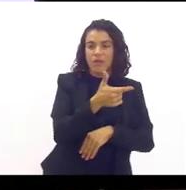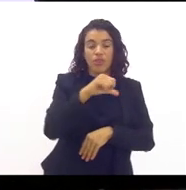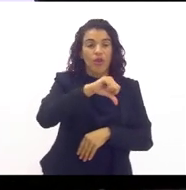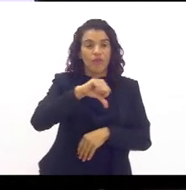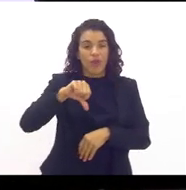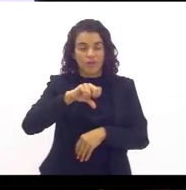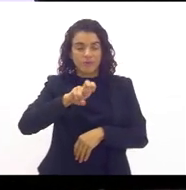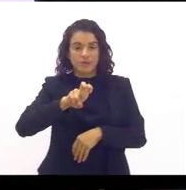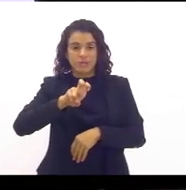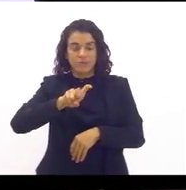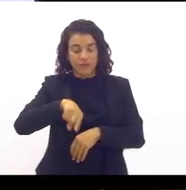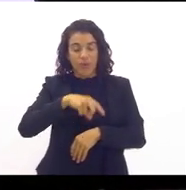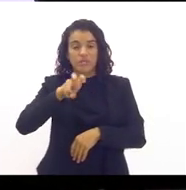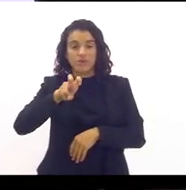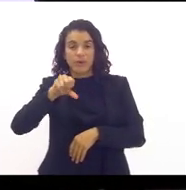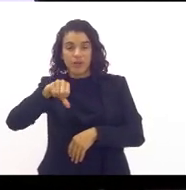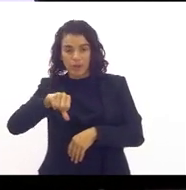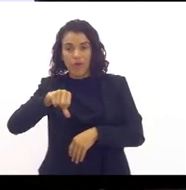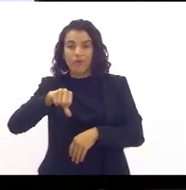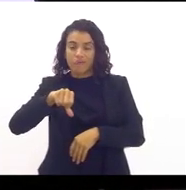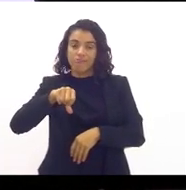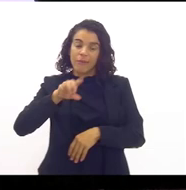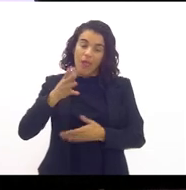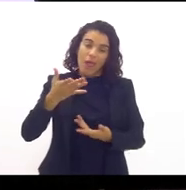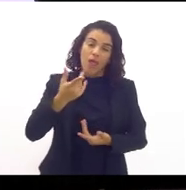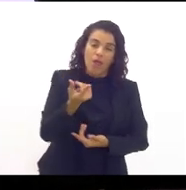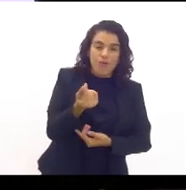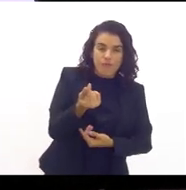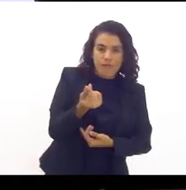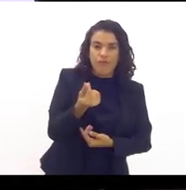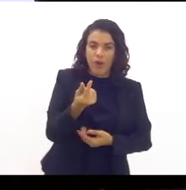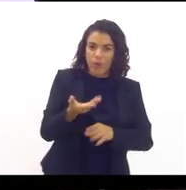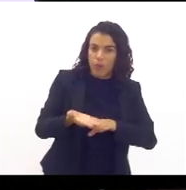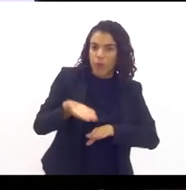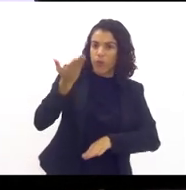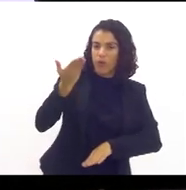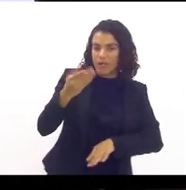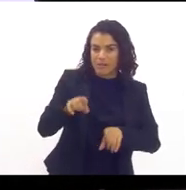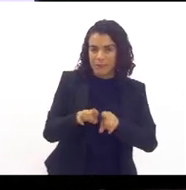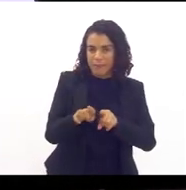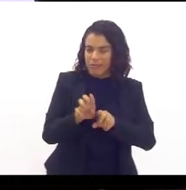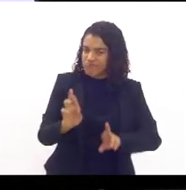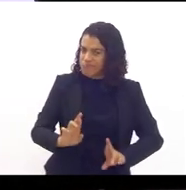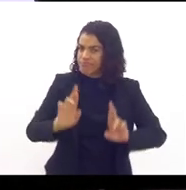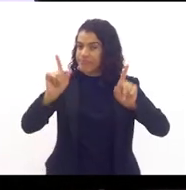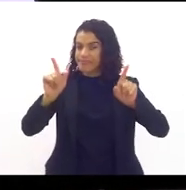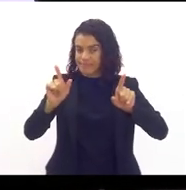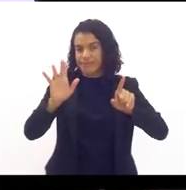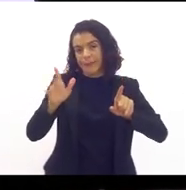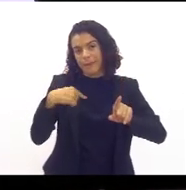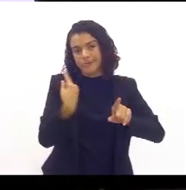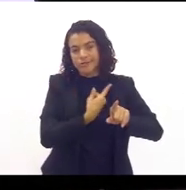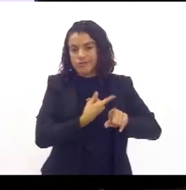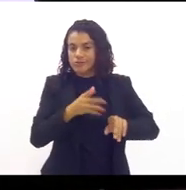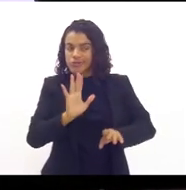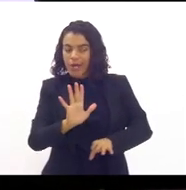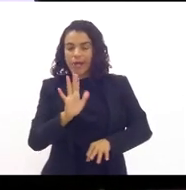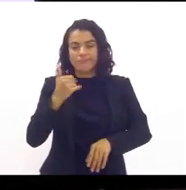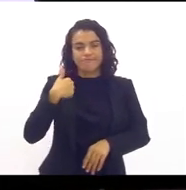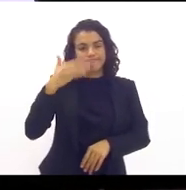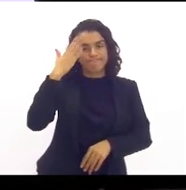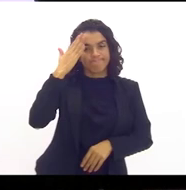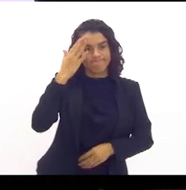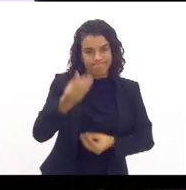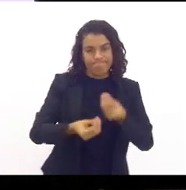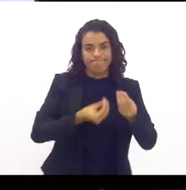R$ 99,59 dólares por barril, o que é um valor elevado e atípico, né? Já era esperado que a gente não pudesse, que